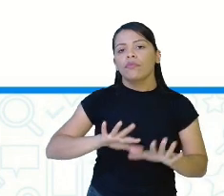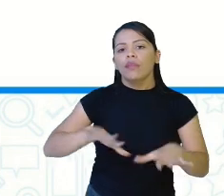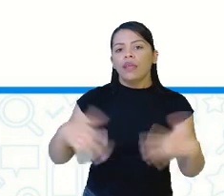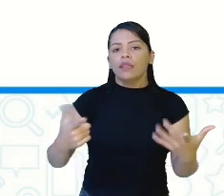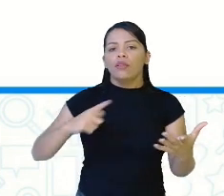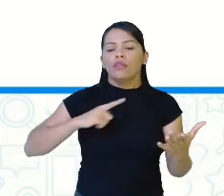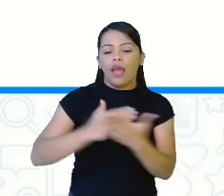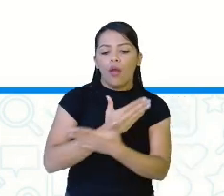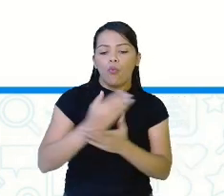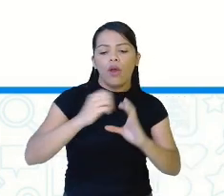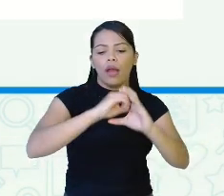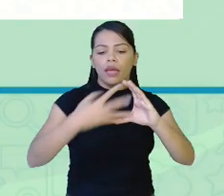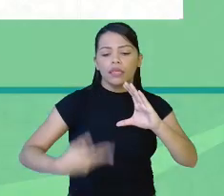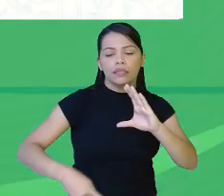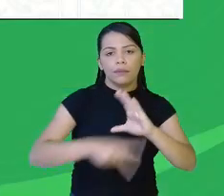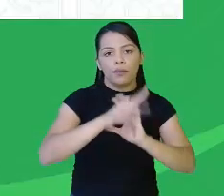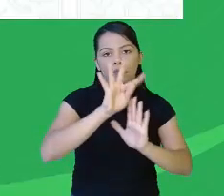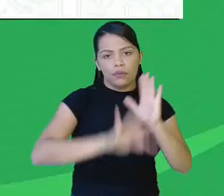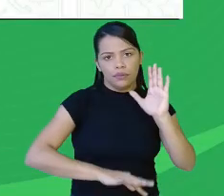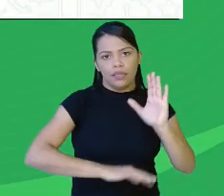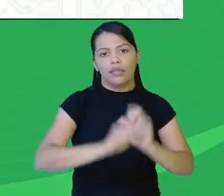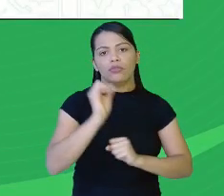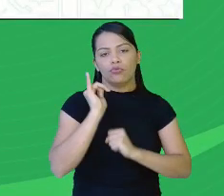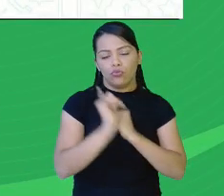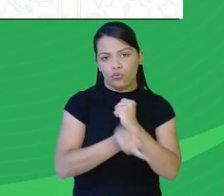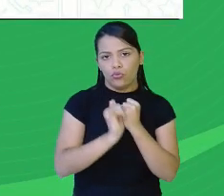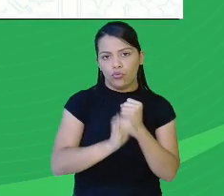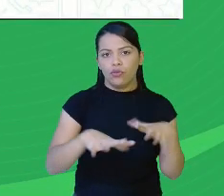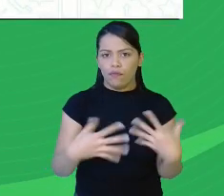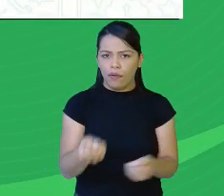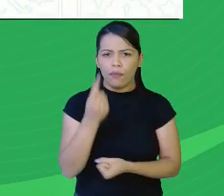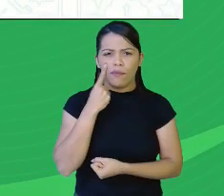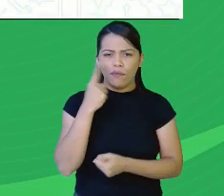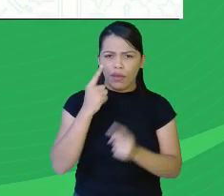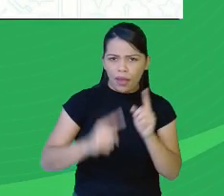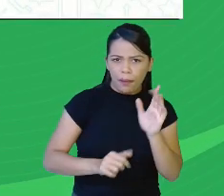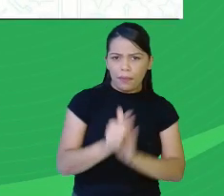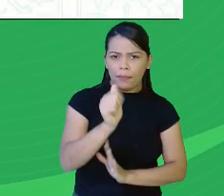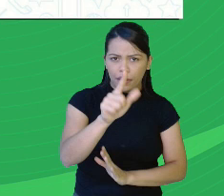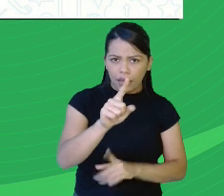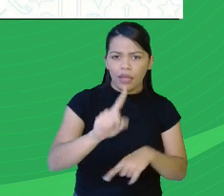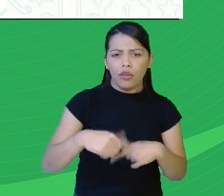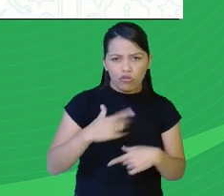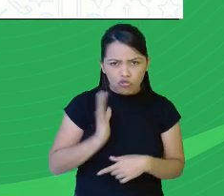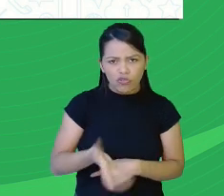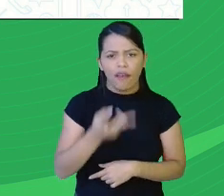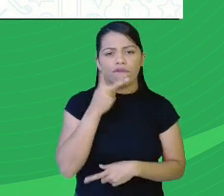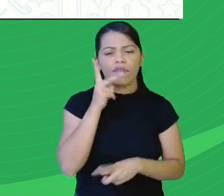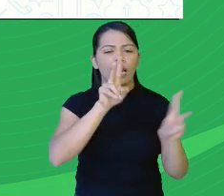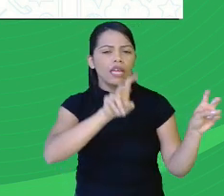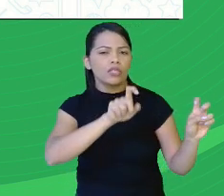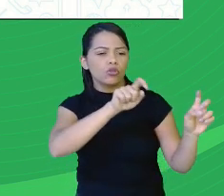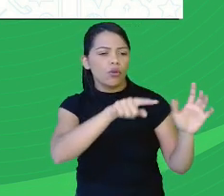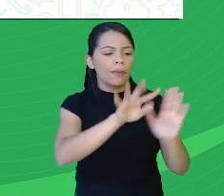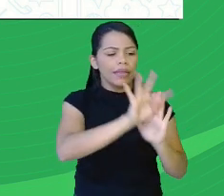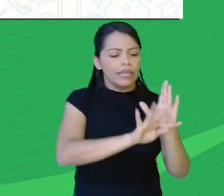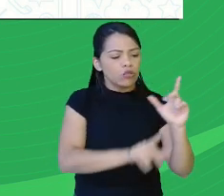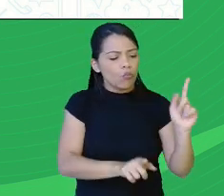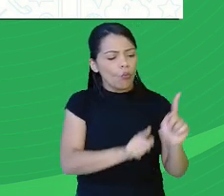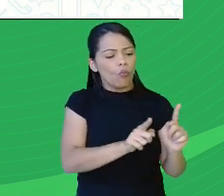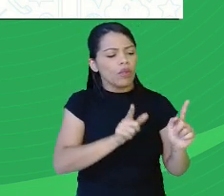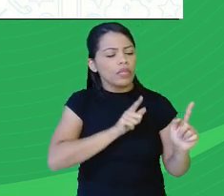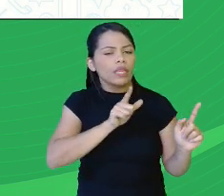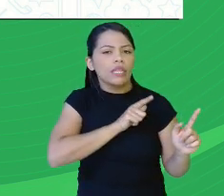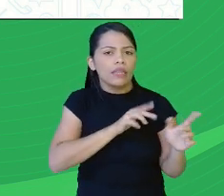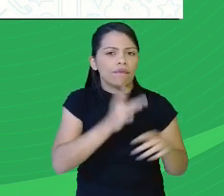das crônicas. Vamos ver a primeira. Eu até já falei sobre um pouco, não foi? São textos curtos e de